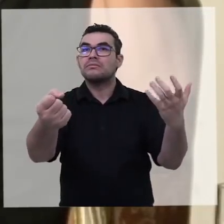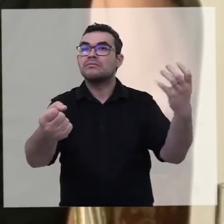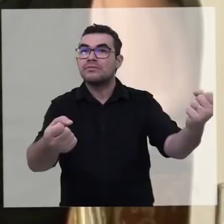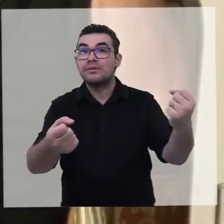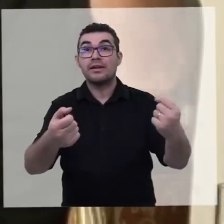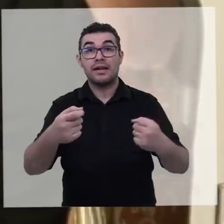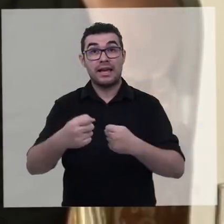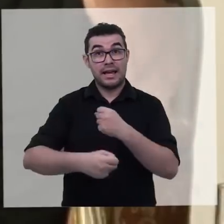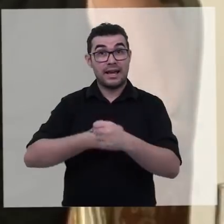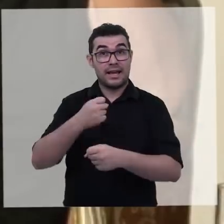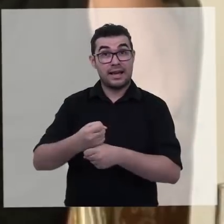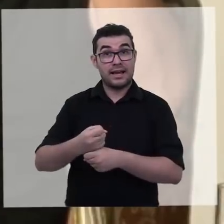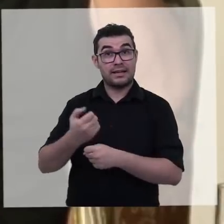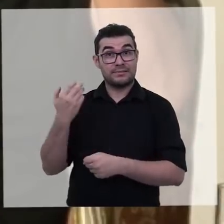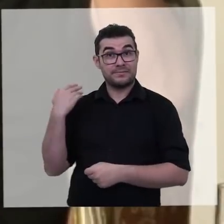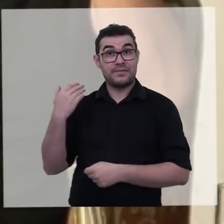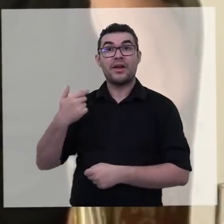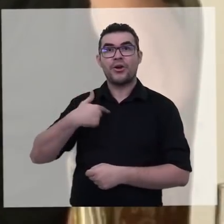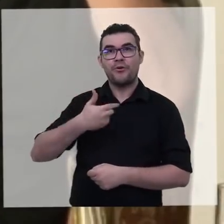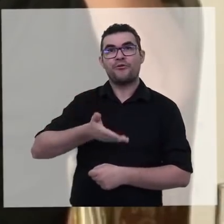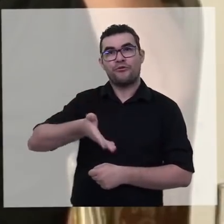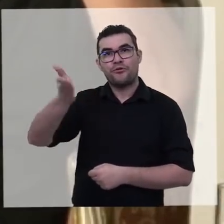Espanha que eu levei isso.